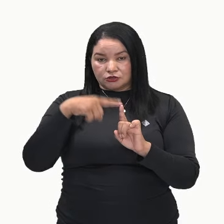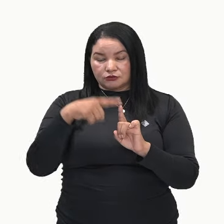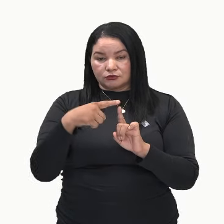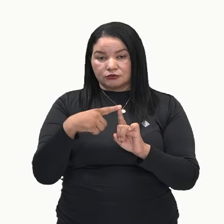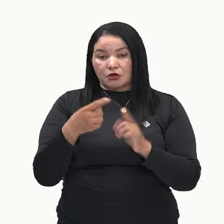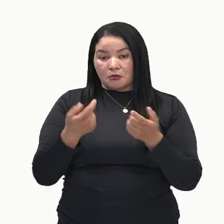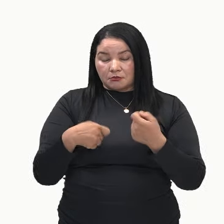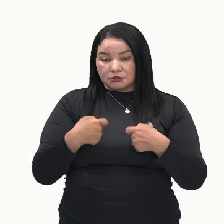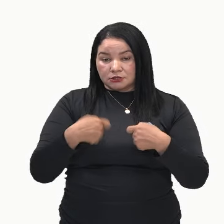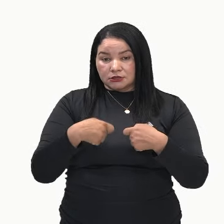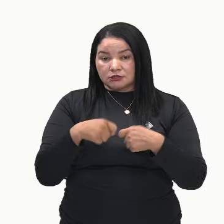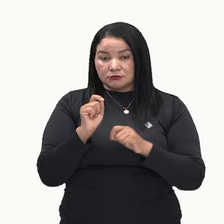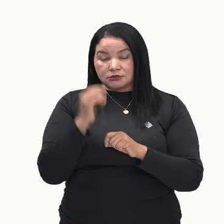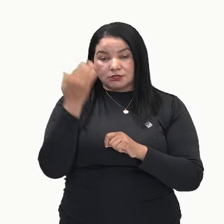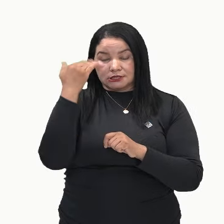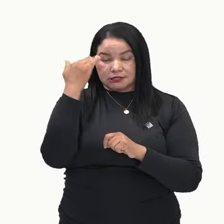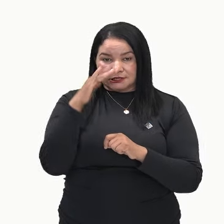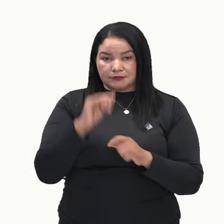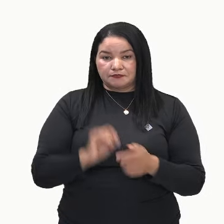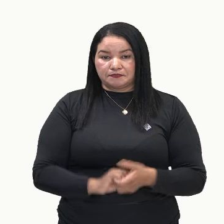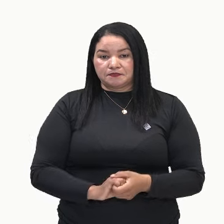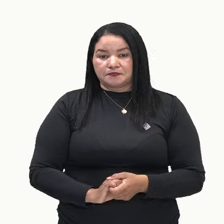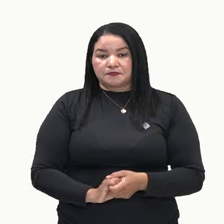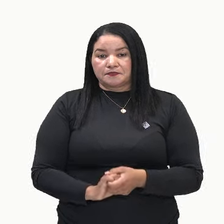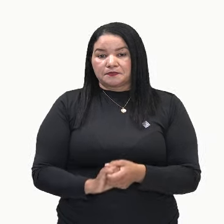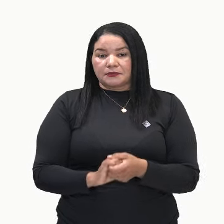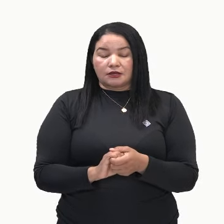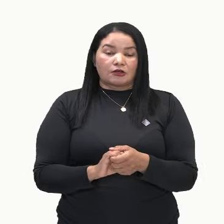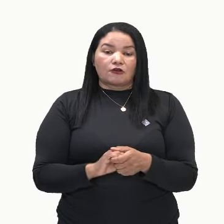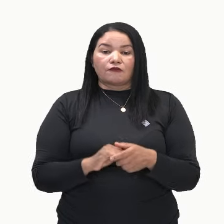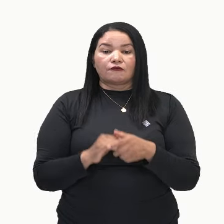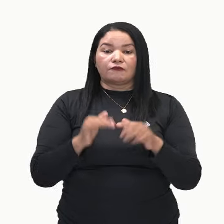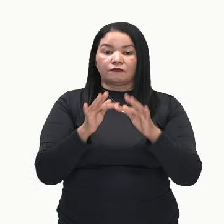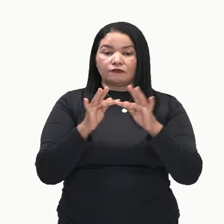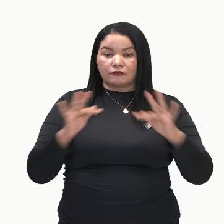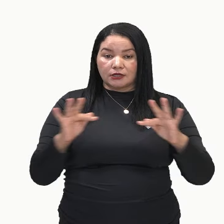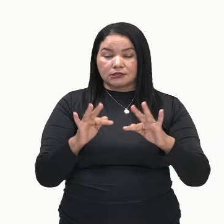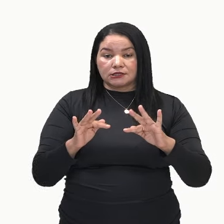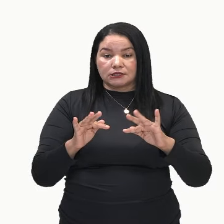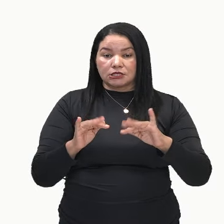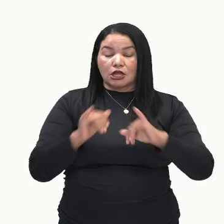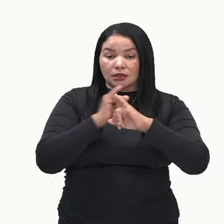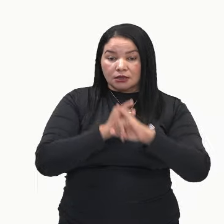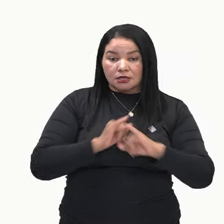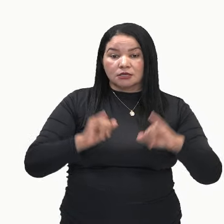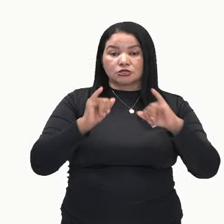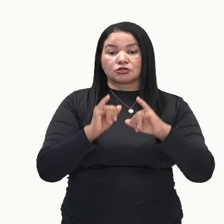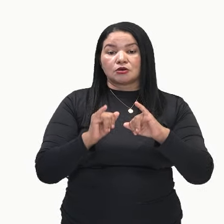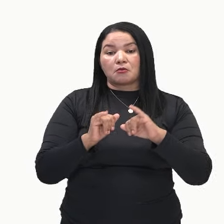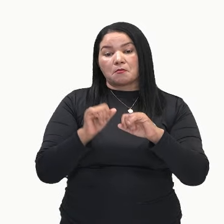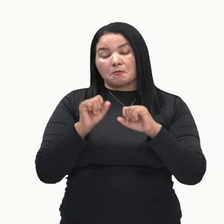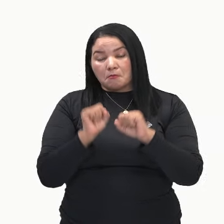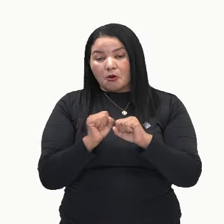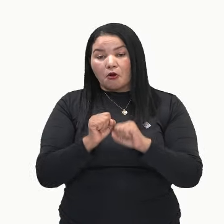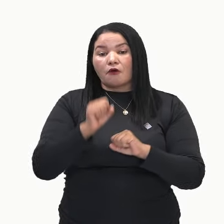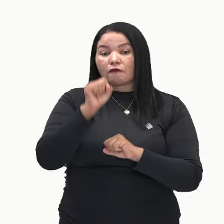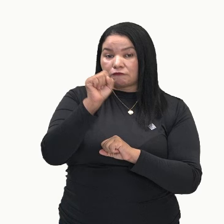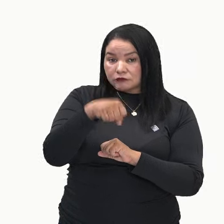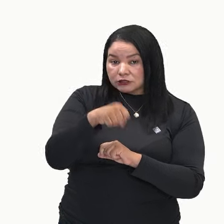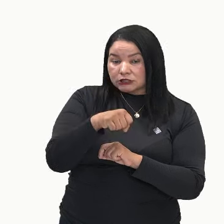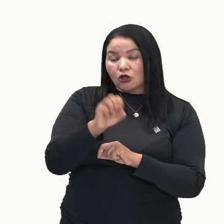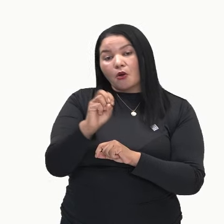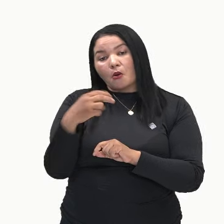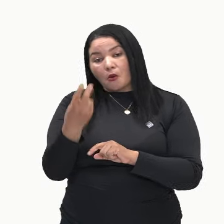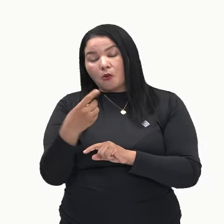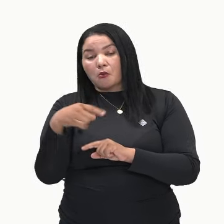precisamos entender. A frase declarativa, que expressa uma declaração que pode ser afirmativa ou uma negativa,